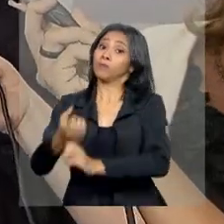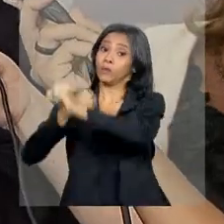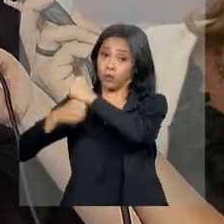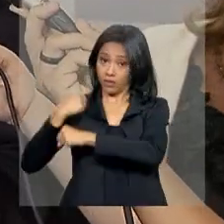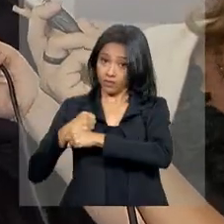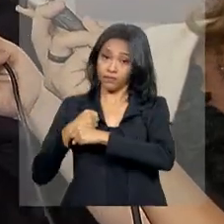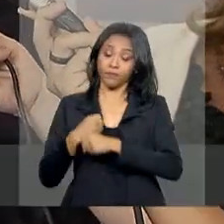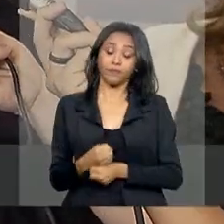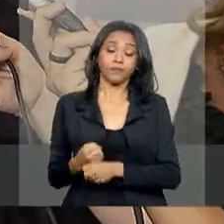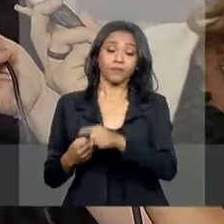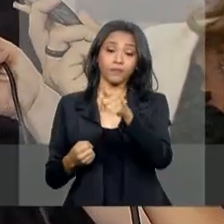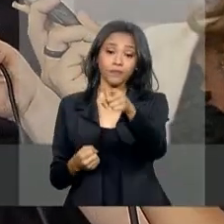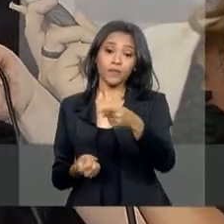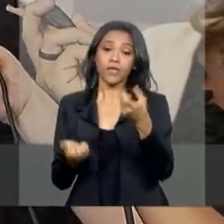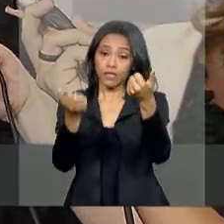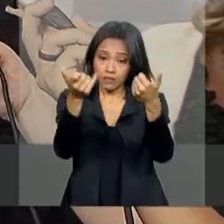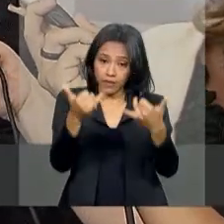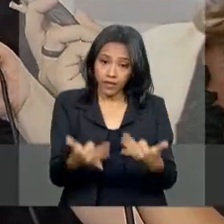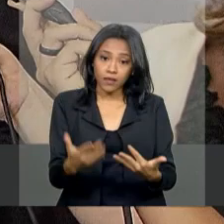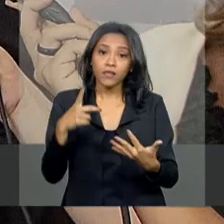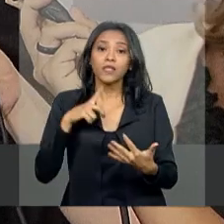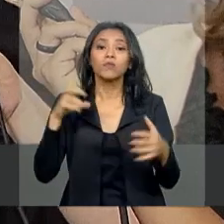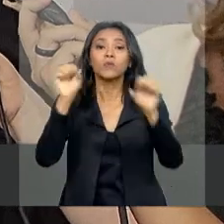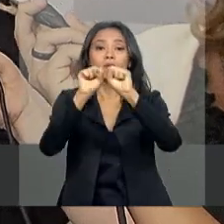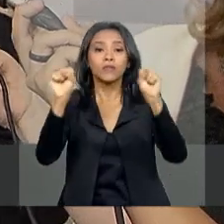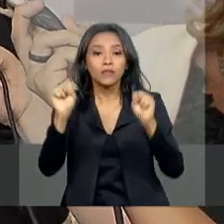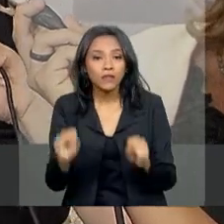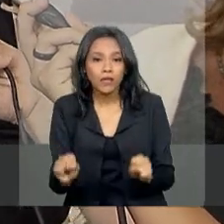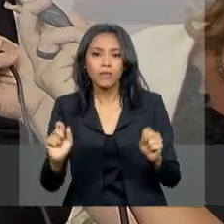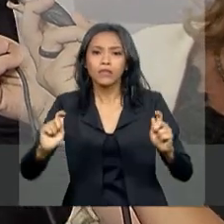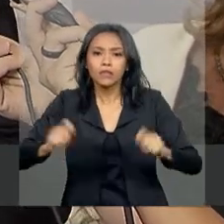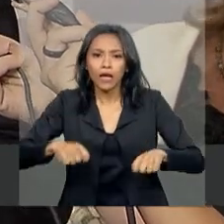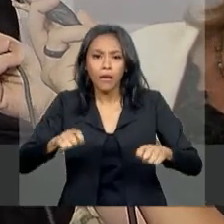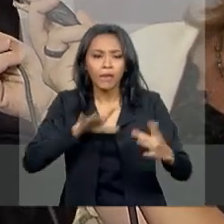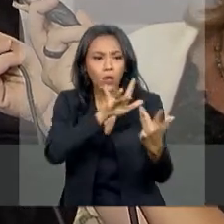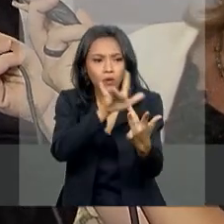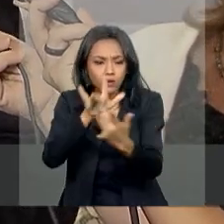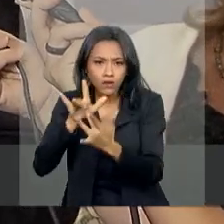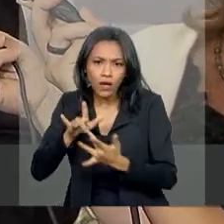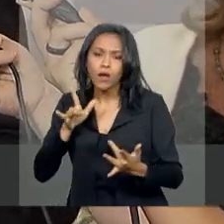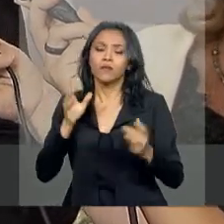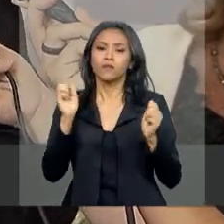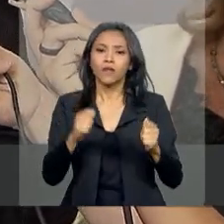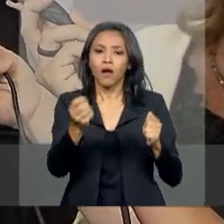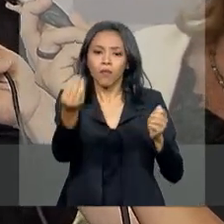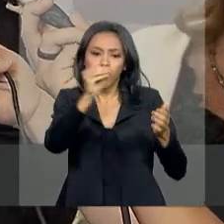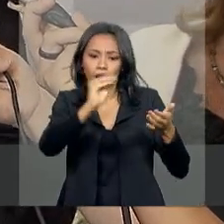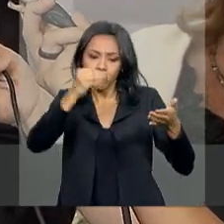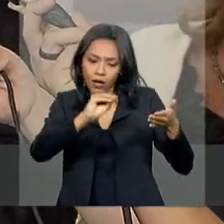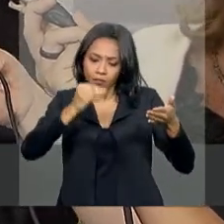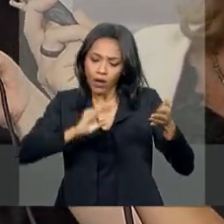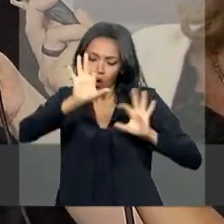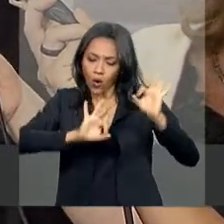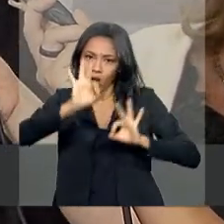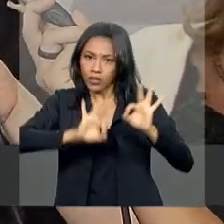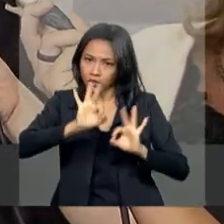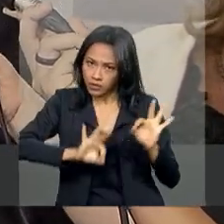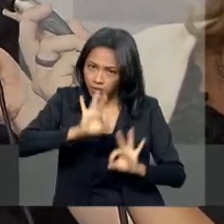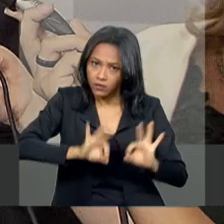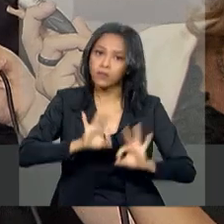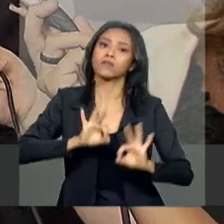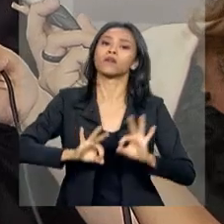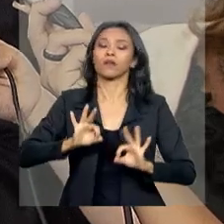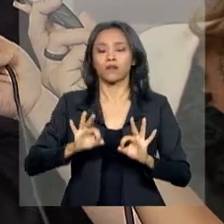um sistema que tem capilaridade, um sistema que tem captação e um sistema que tem uma organização que leva a esses